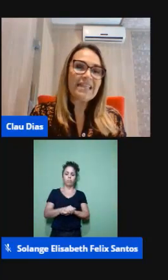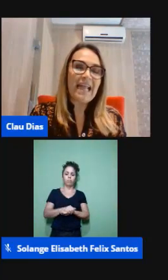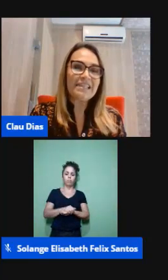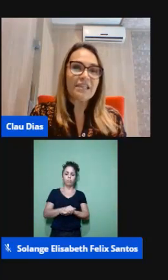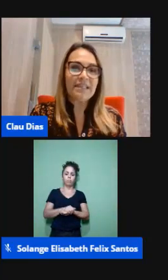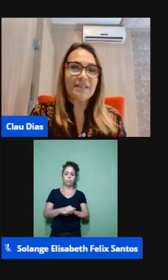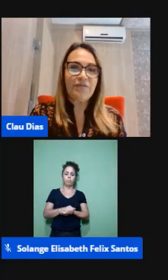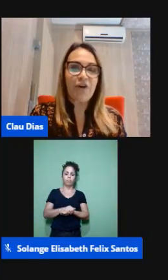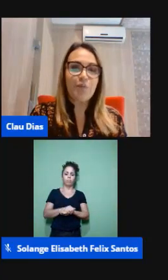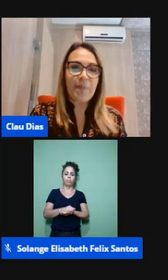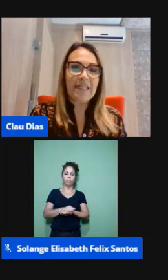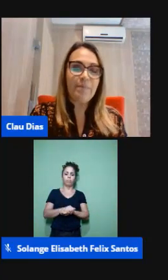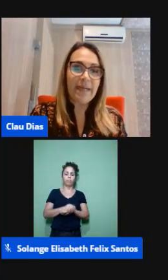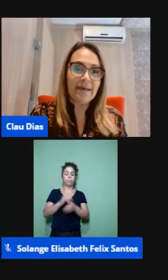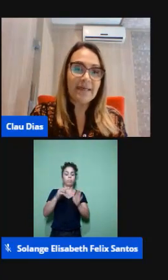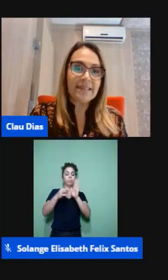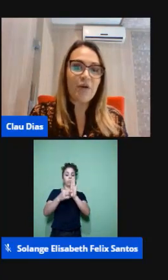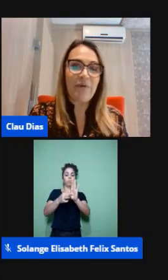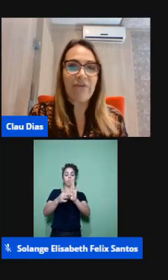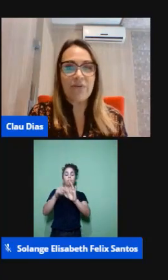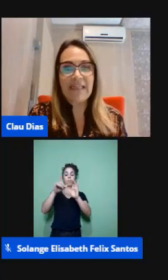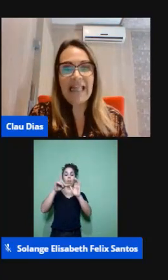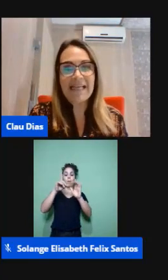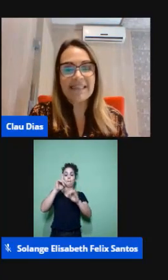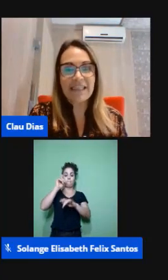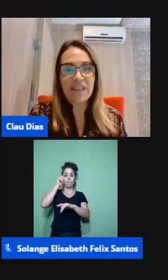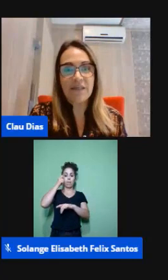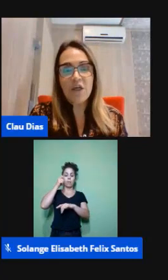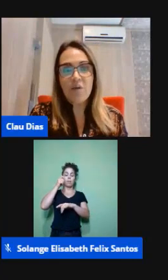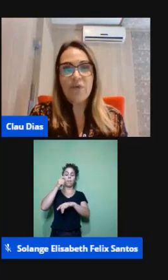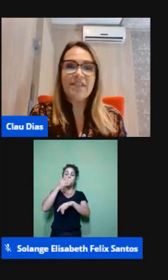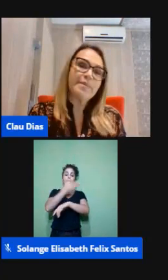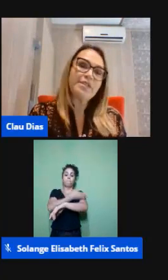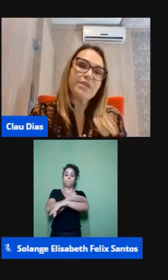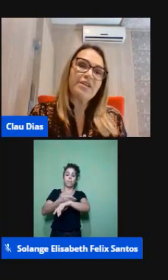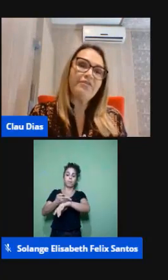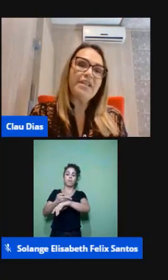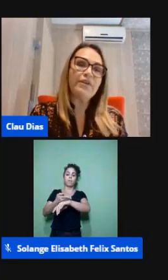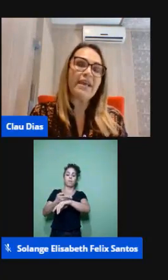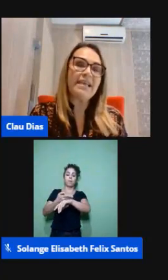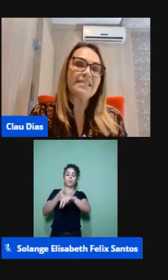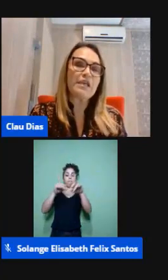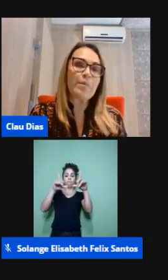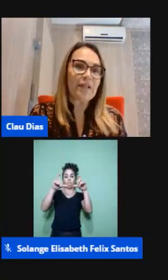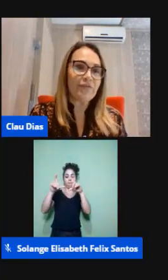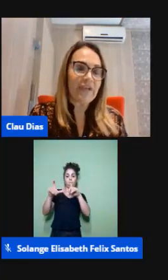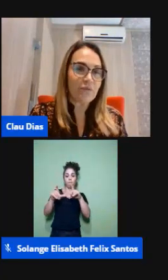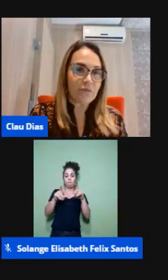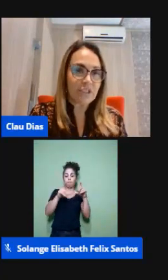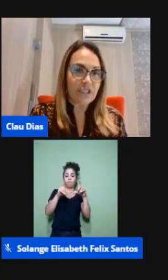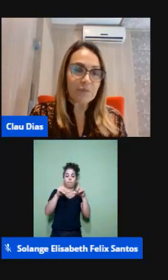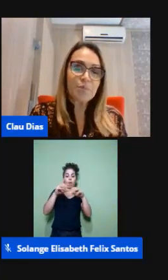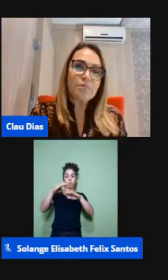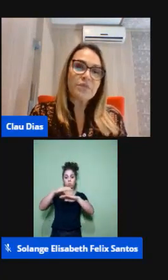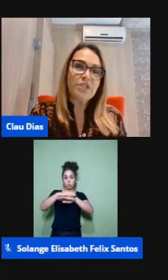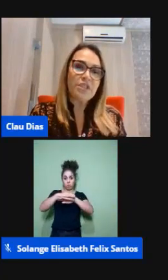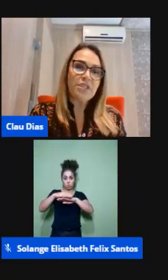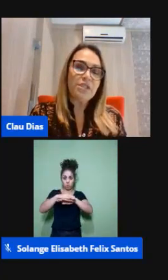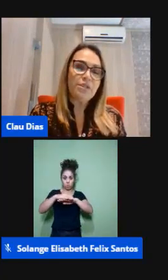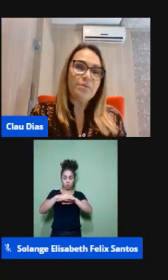Aí ela traz aqui nessa foto preta e branca, né? Uma foto clássica que muitas pessoas já viram, que é esse sapato feito